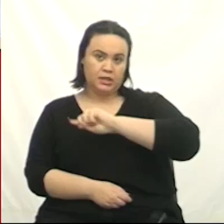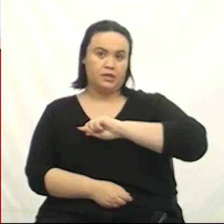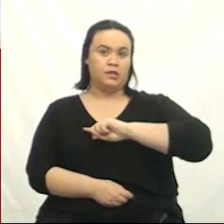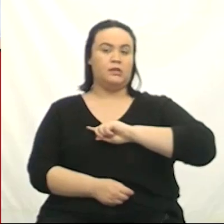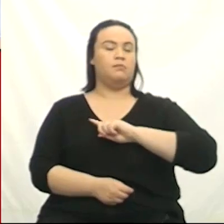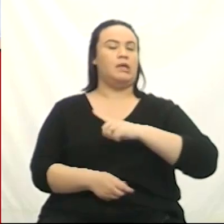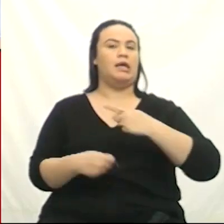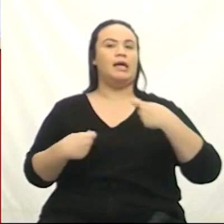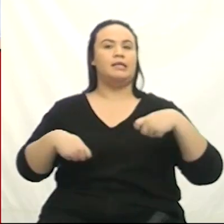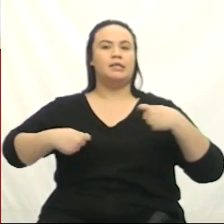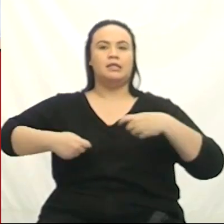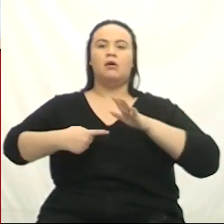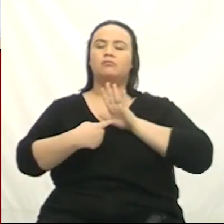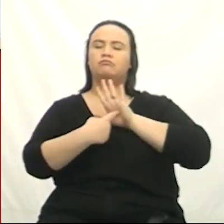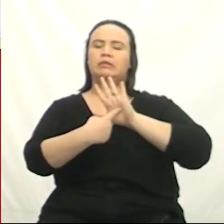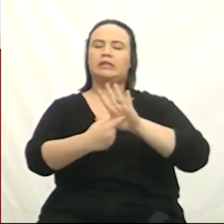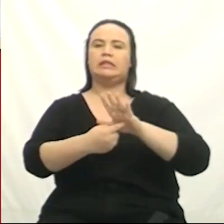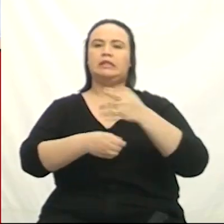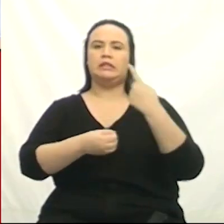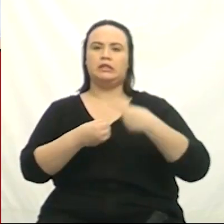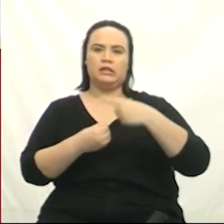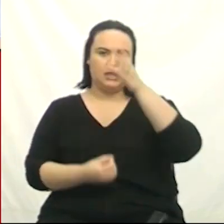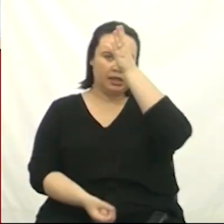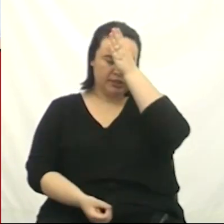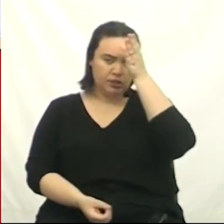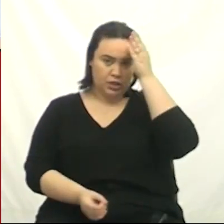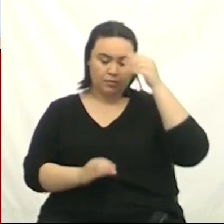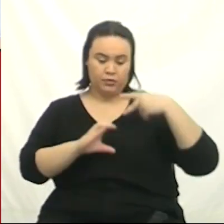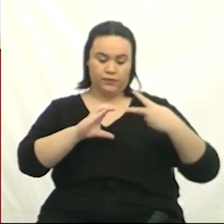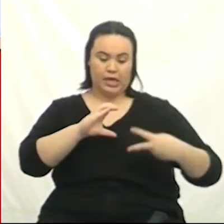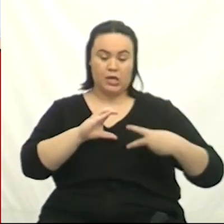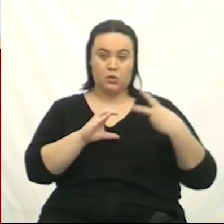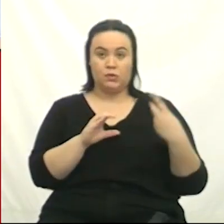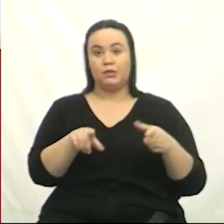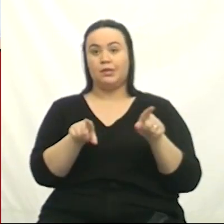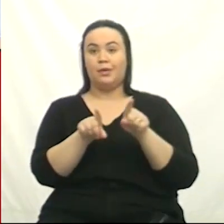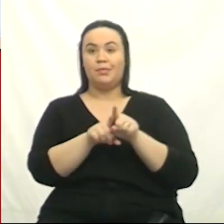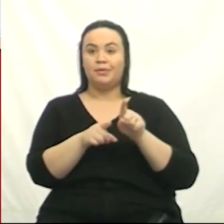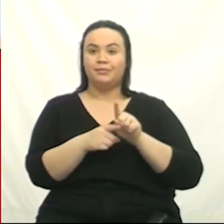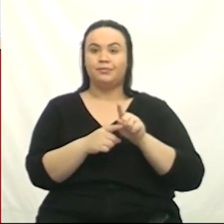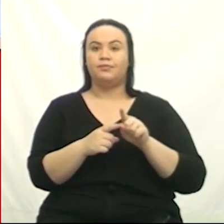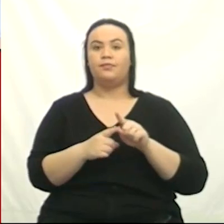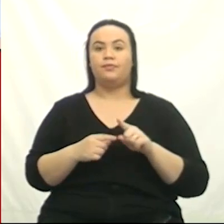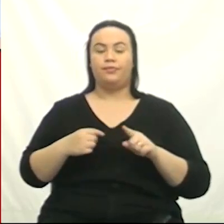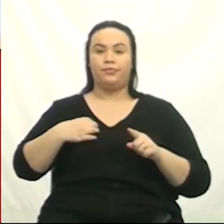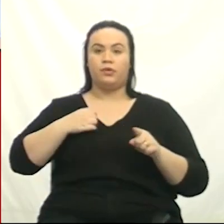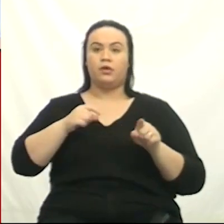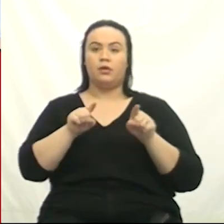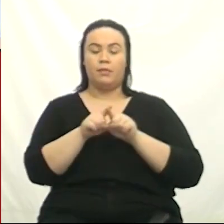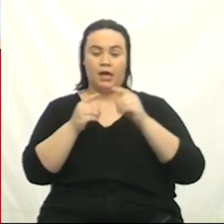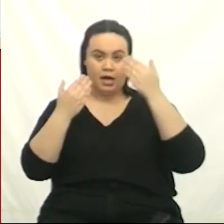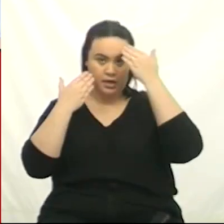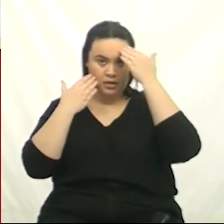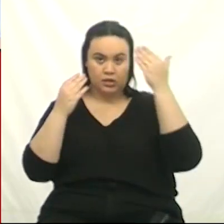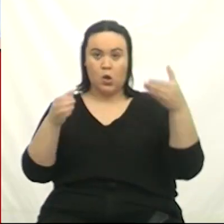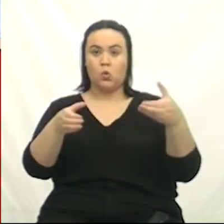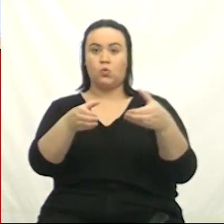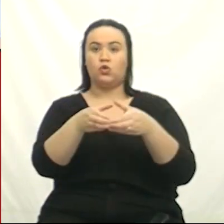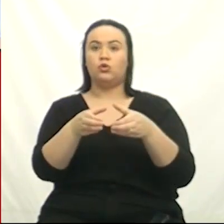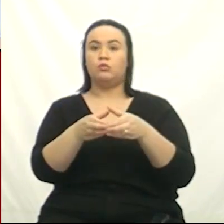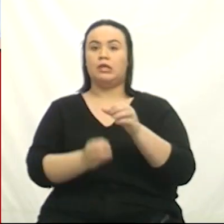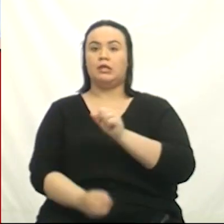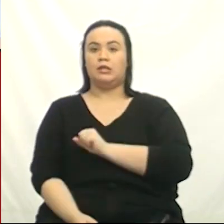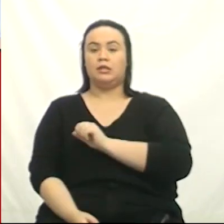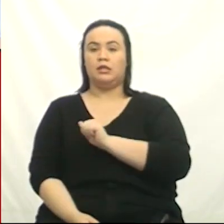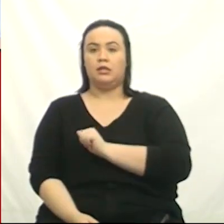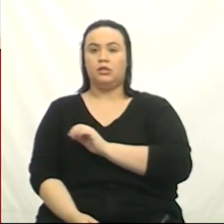reconhecimento que a cidade, que a Câmara de Vereadores está fazendo para vocês. E agradecer também toda a equipe da Sática